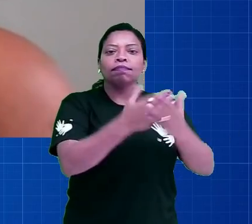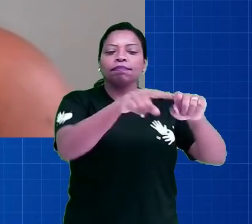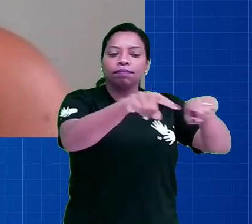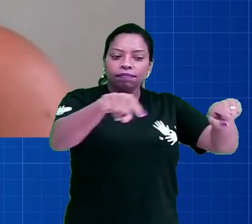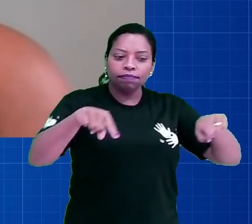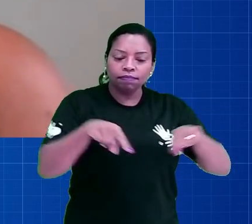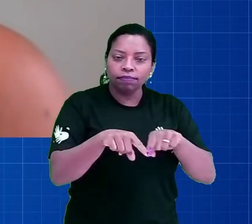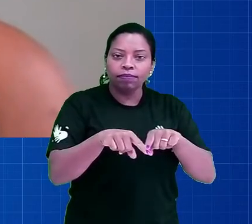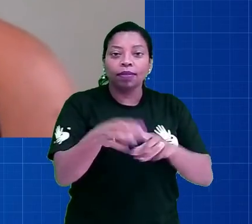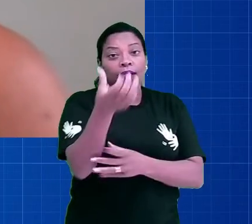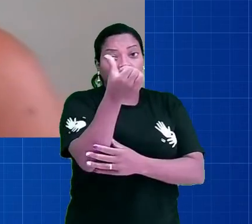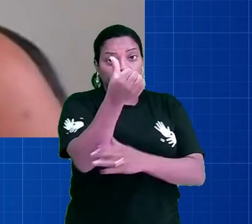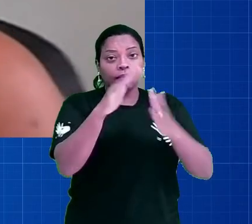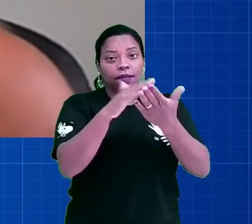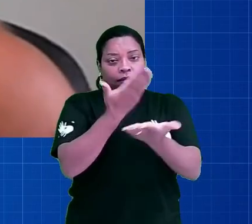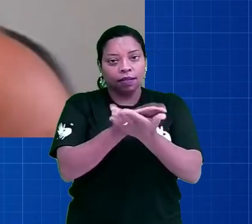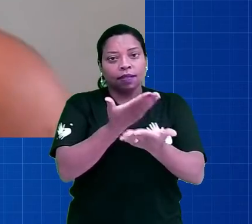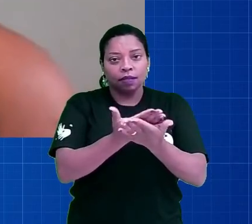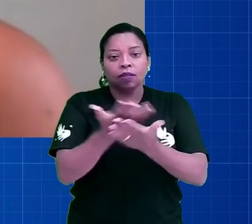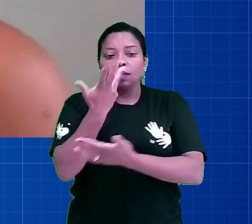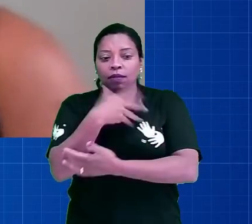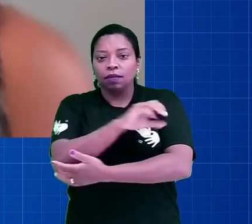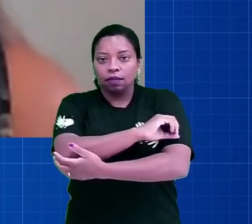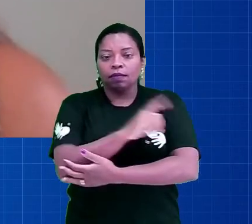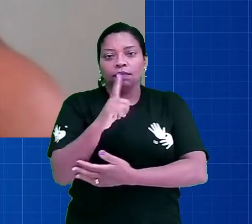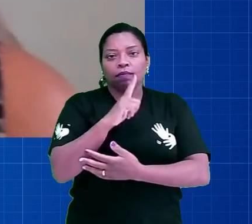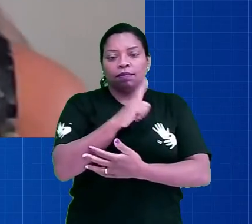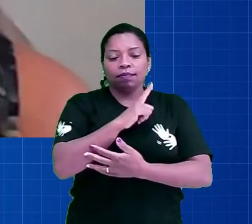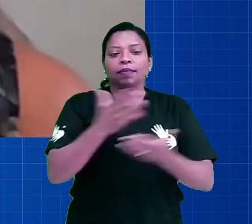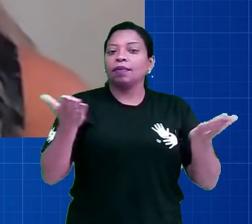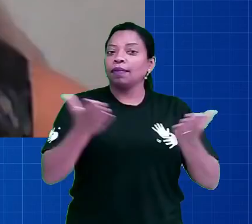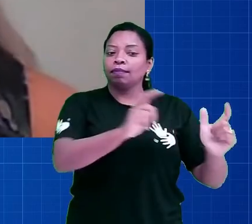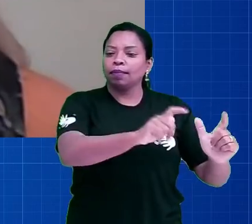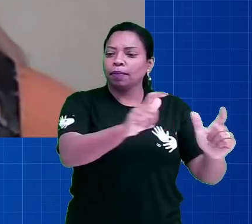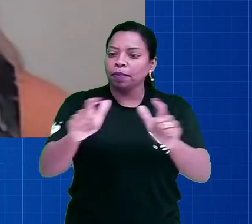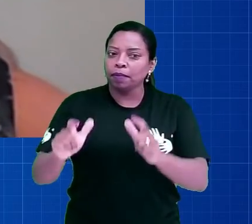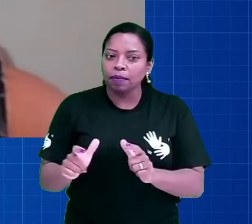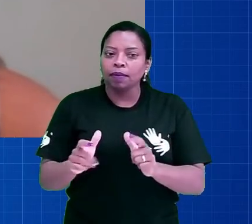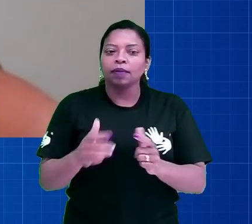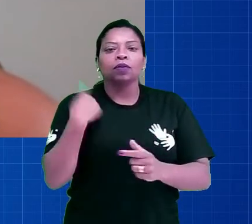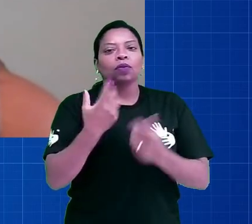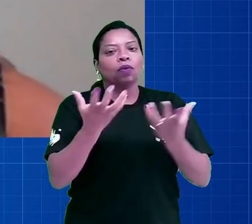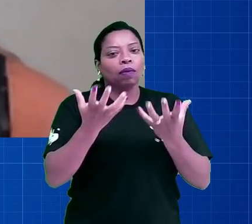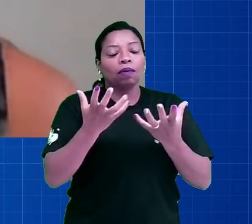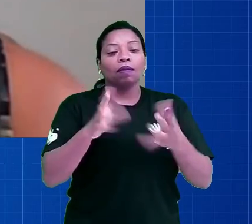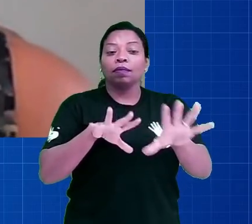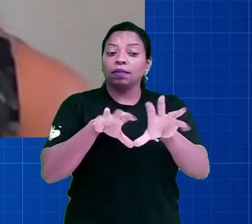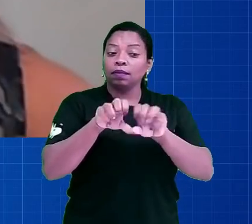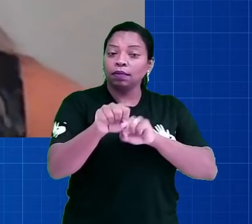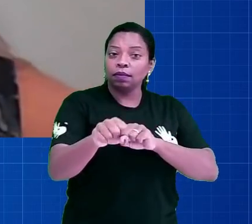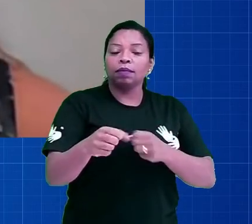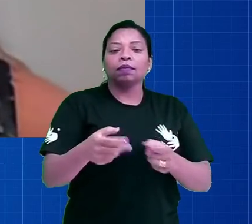agora nas mediações em loco mesmo, principalmente dessas 6 unidades que estão sendo contempladas neste momento. Né,